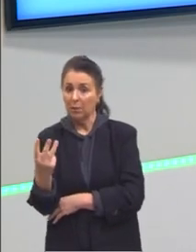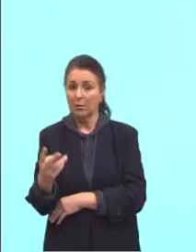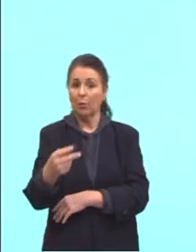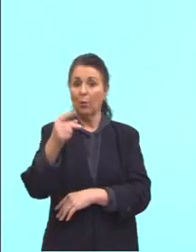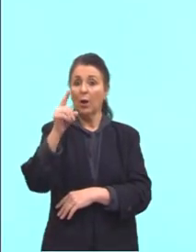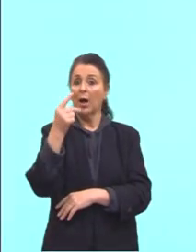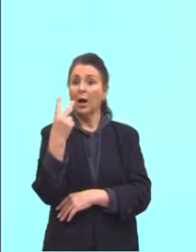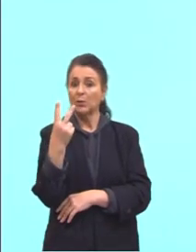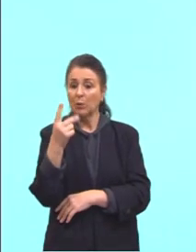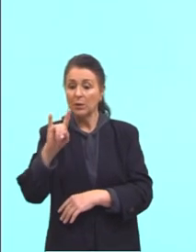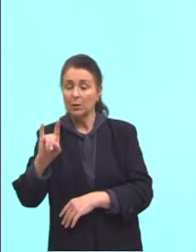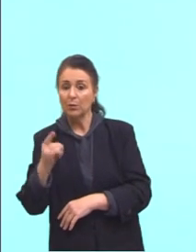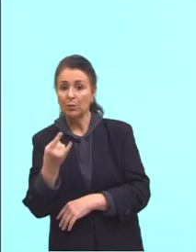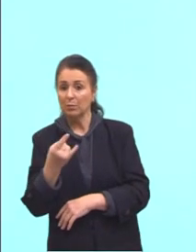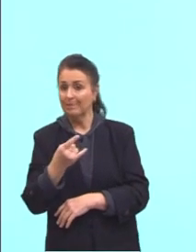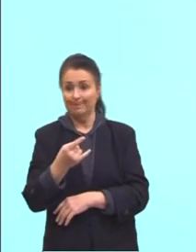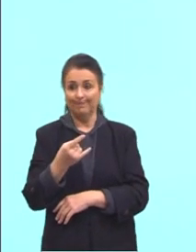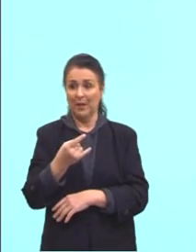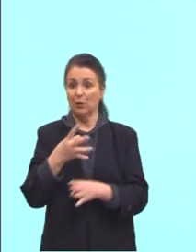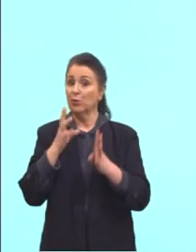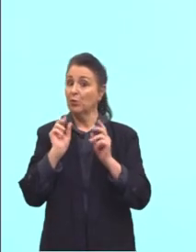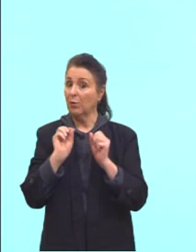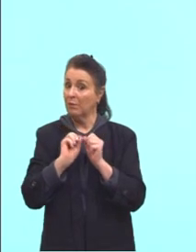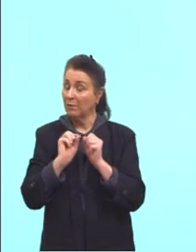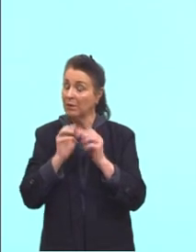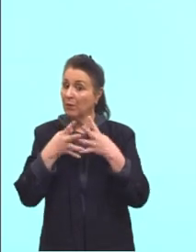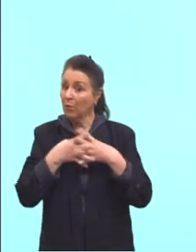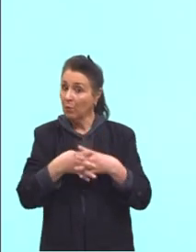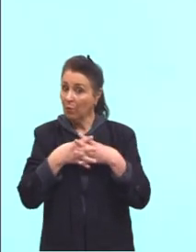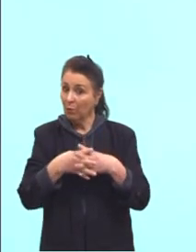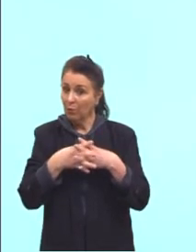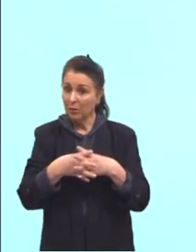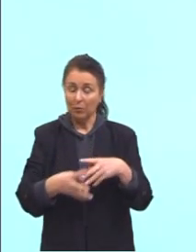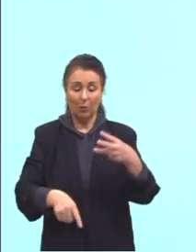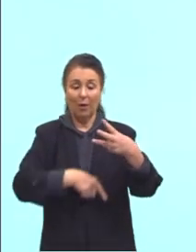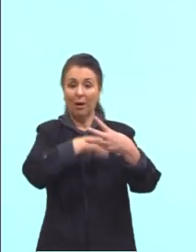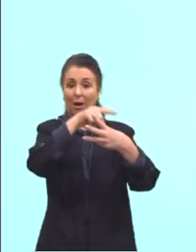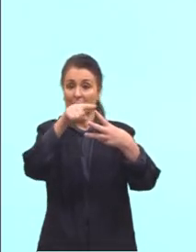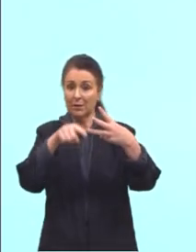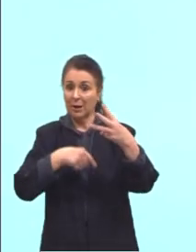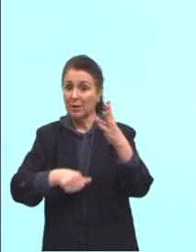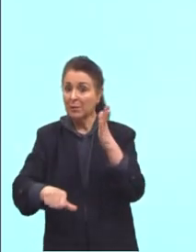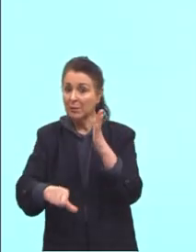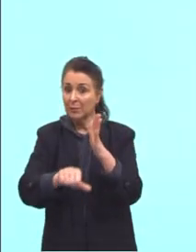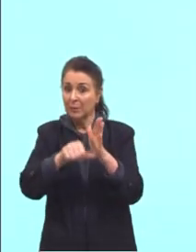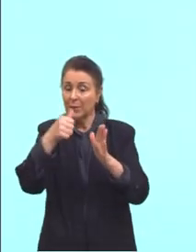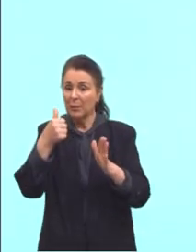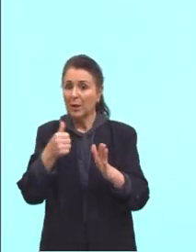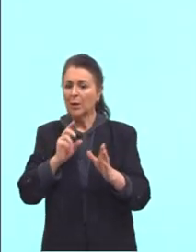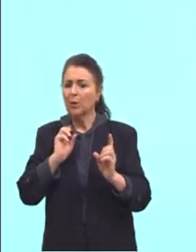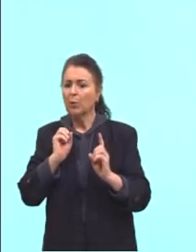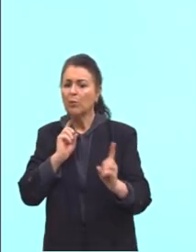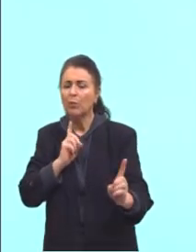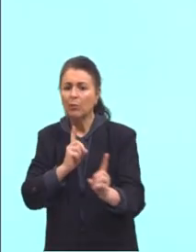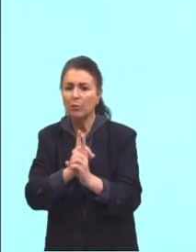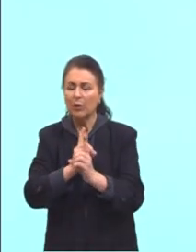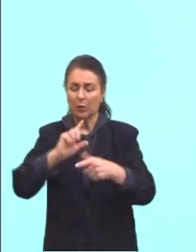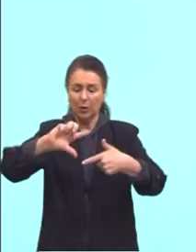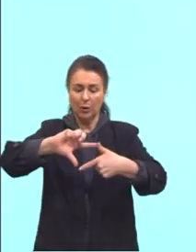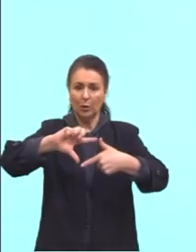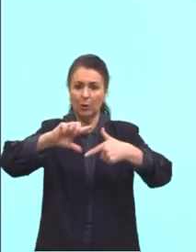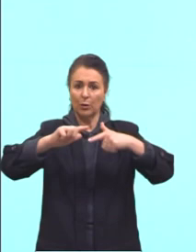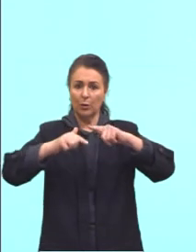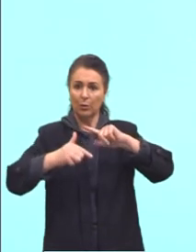então essas duas aqui entrou para confundir vocês considerando as três horas como que nós vamos encontrar a